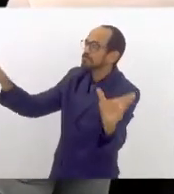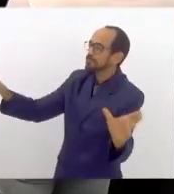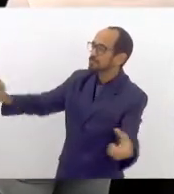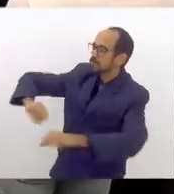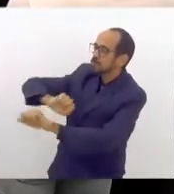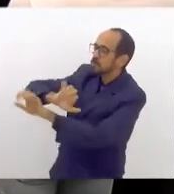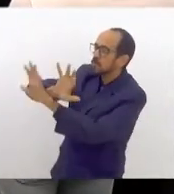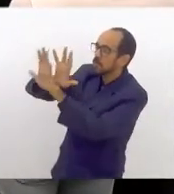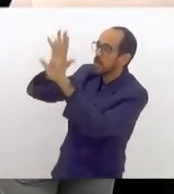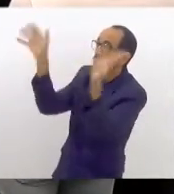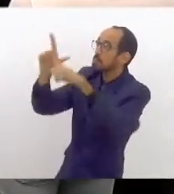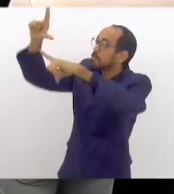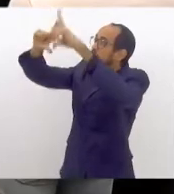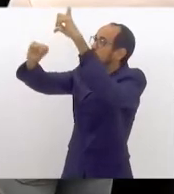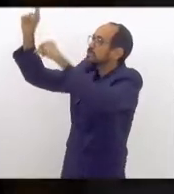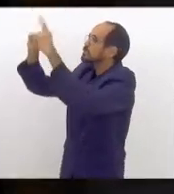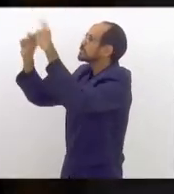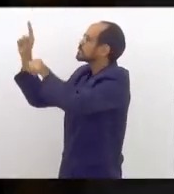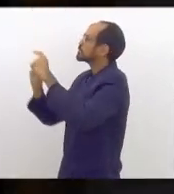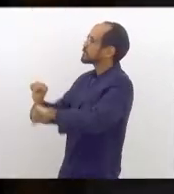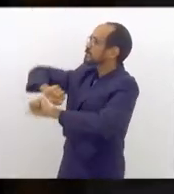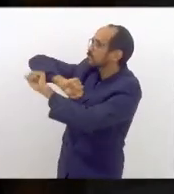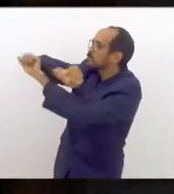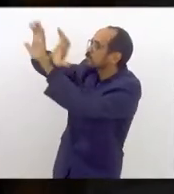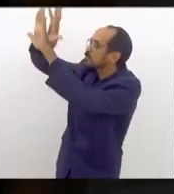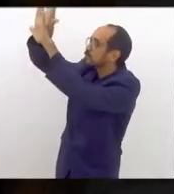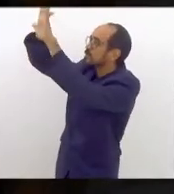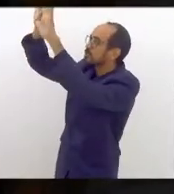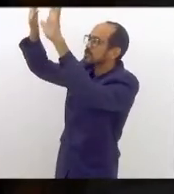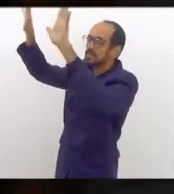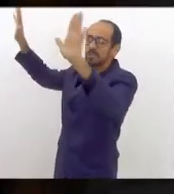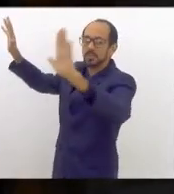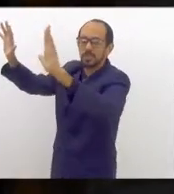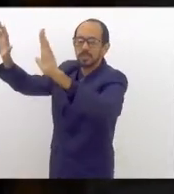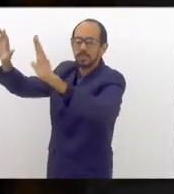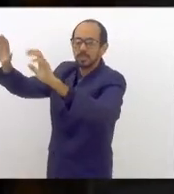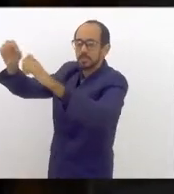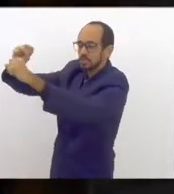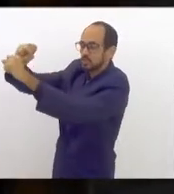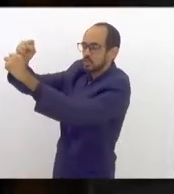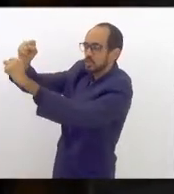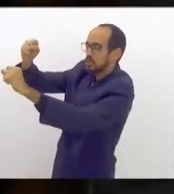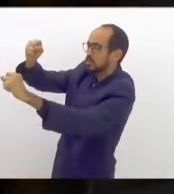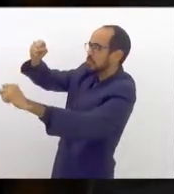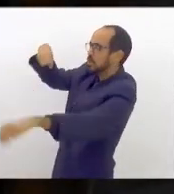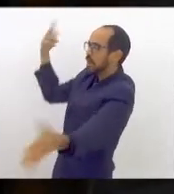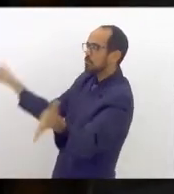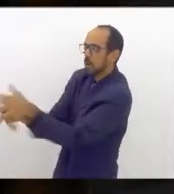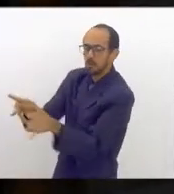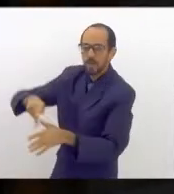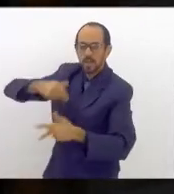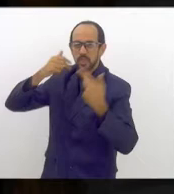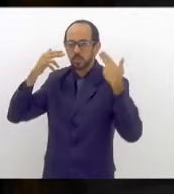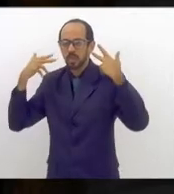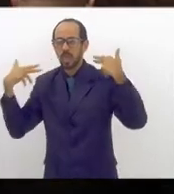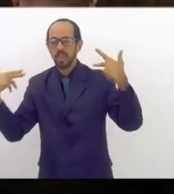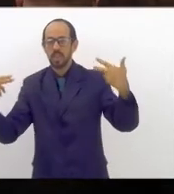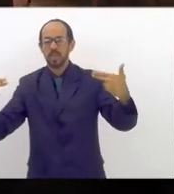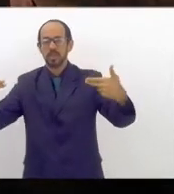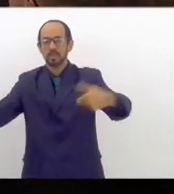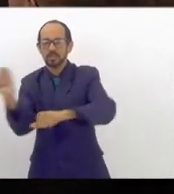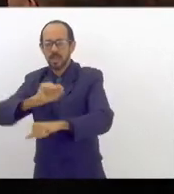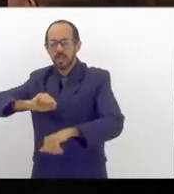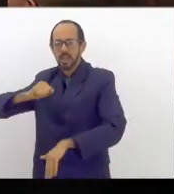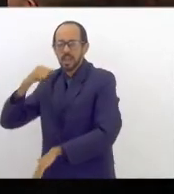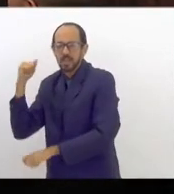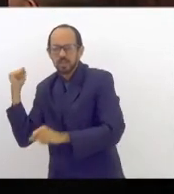límpido a imagem do Cruzeiro resplandece Gigante pela própria natureza